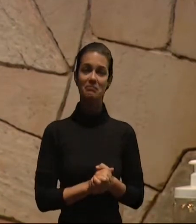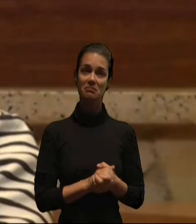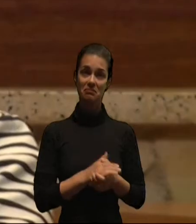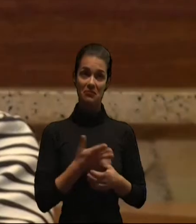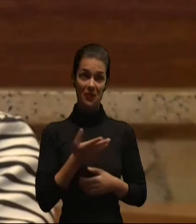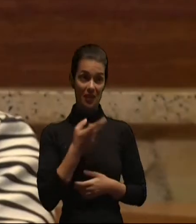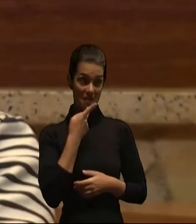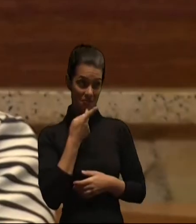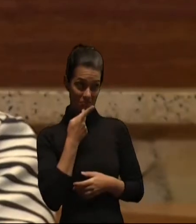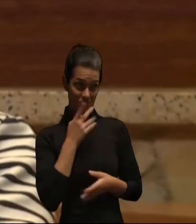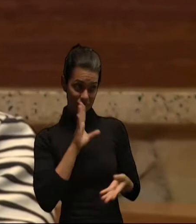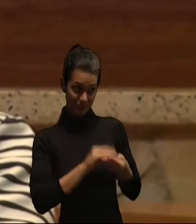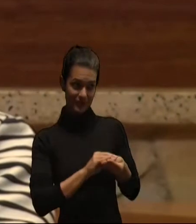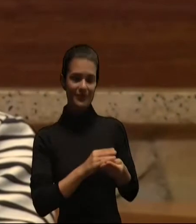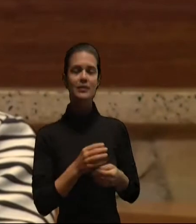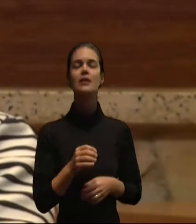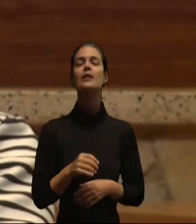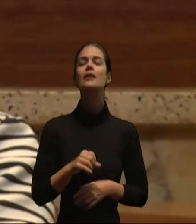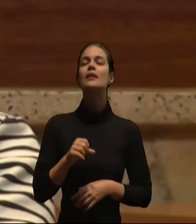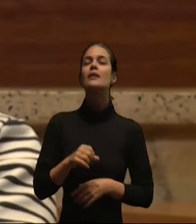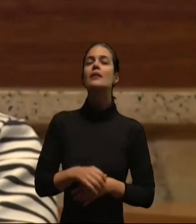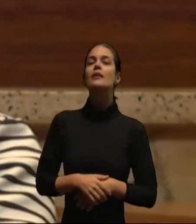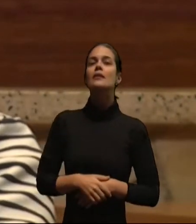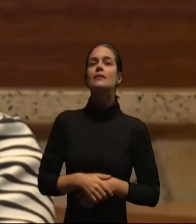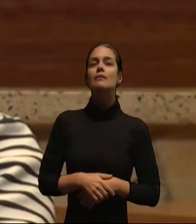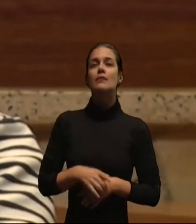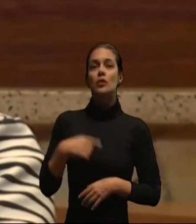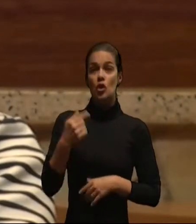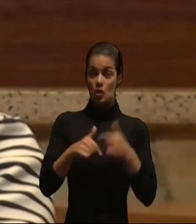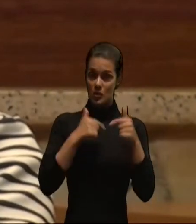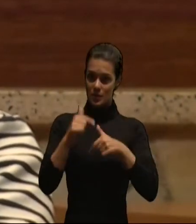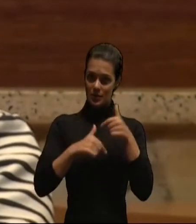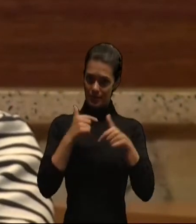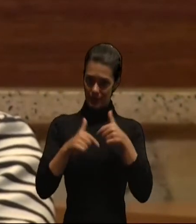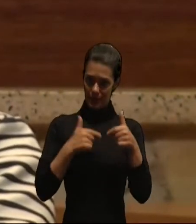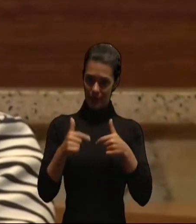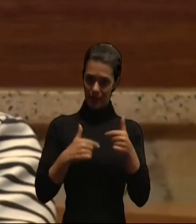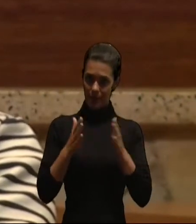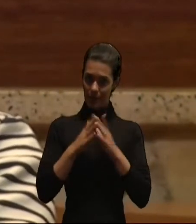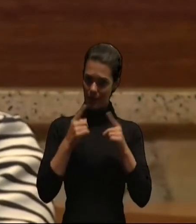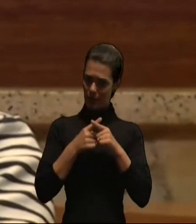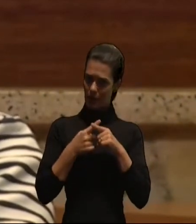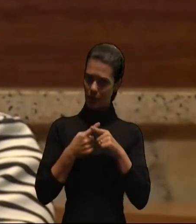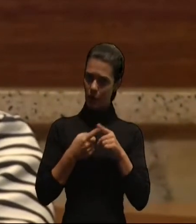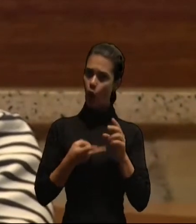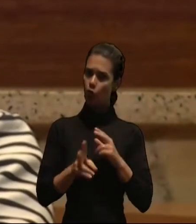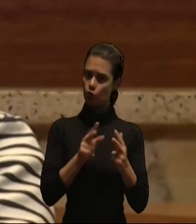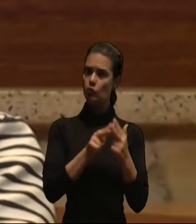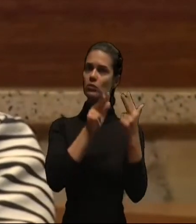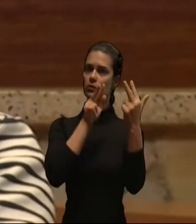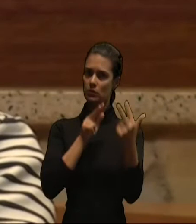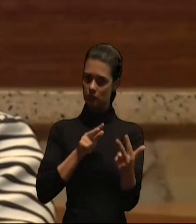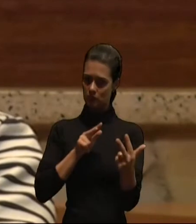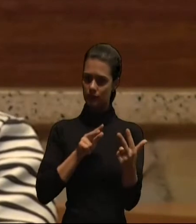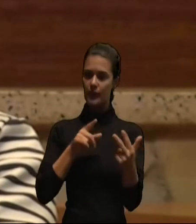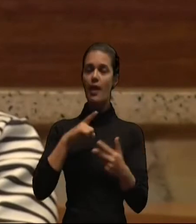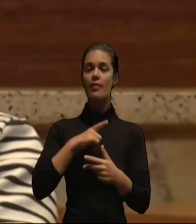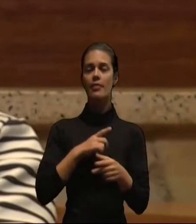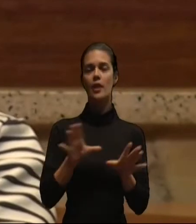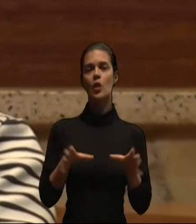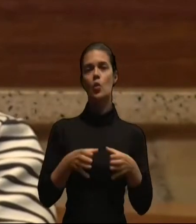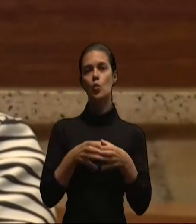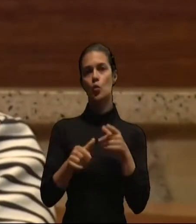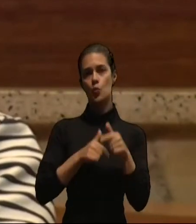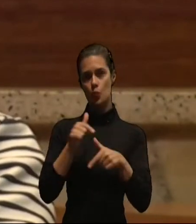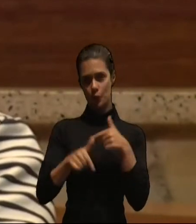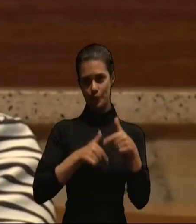palavra? Só, pastor, dizer que nosso trabalho na igreja continua à distância. Nós temos uma equipe que trabalha